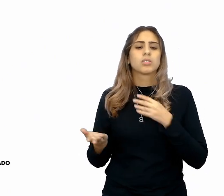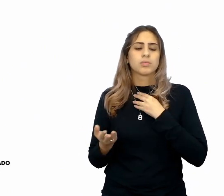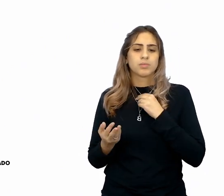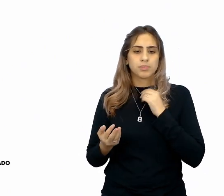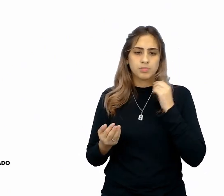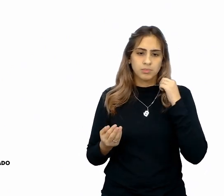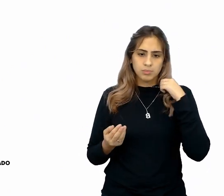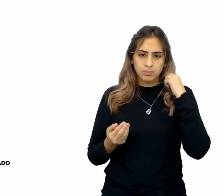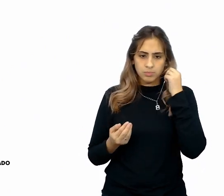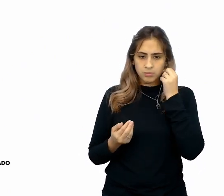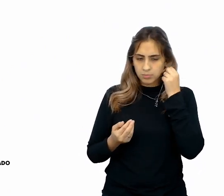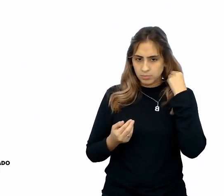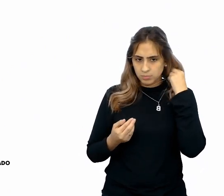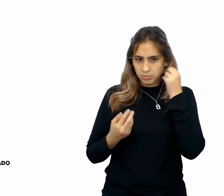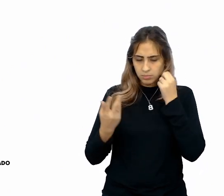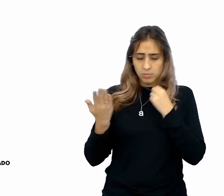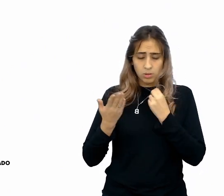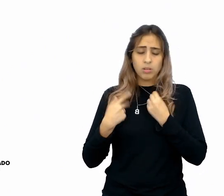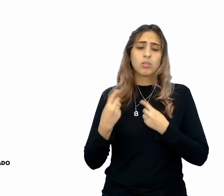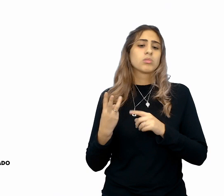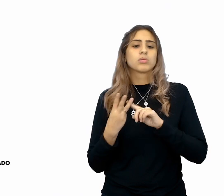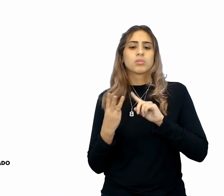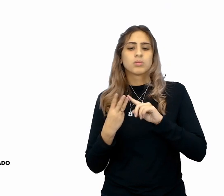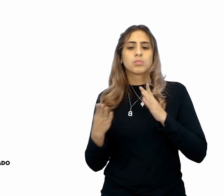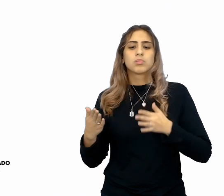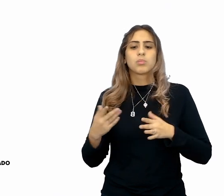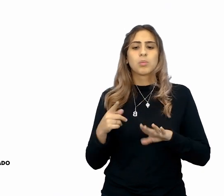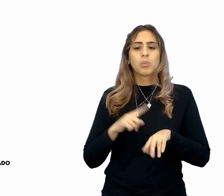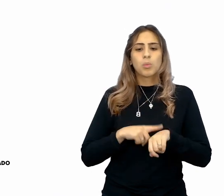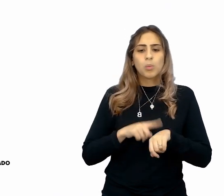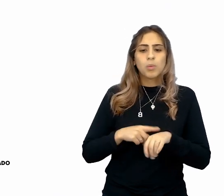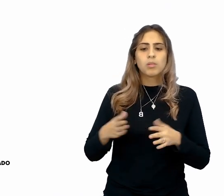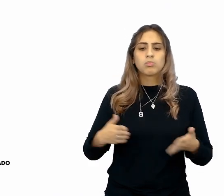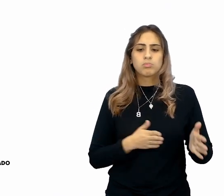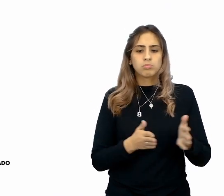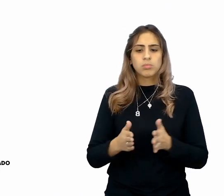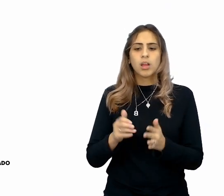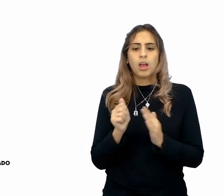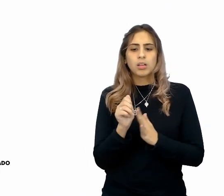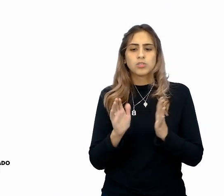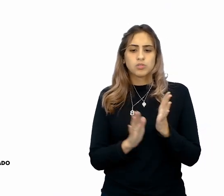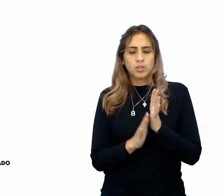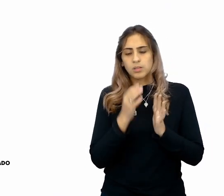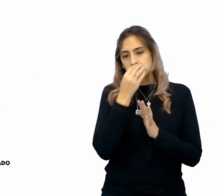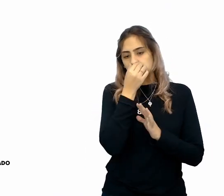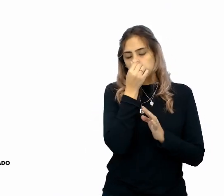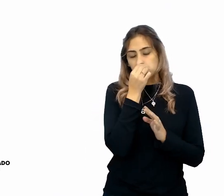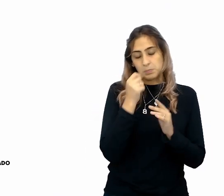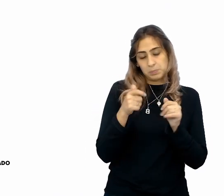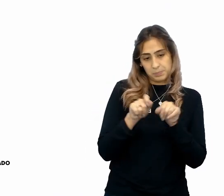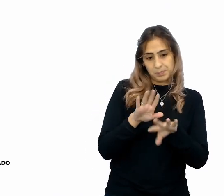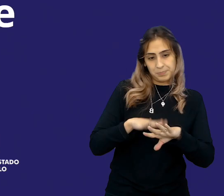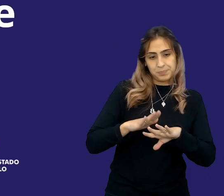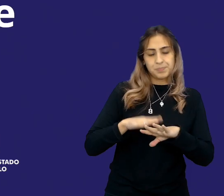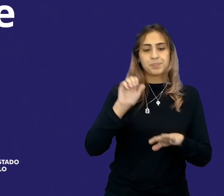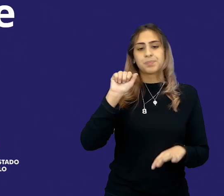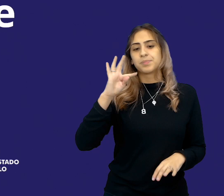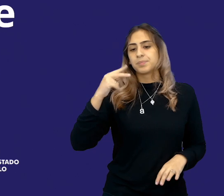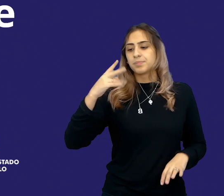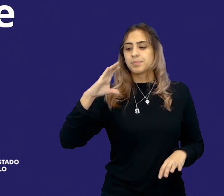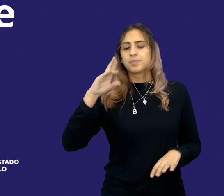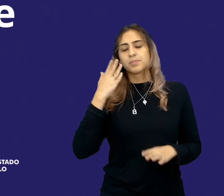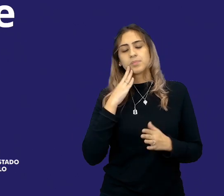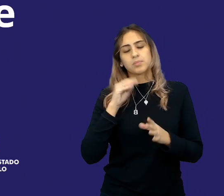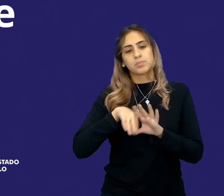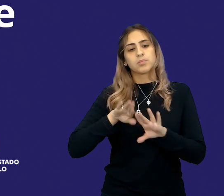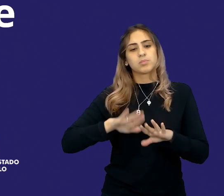partir agora para o nosso terceiro momento, tá? Que é o encaminhamento das atividades a serem desdobradas no ATPC da